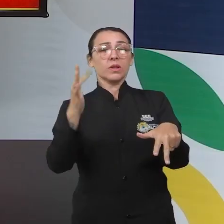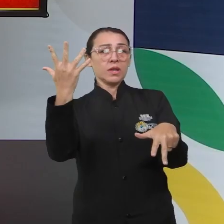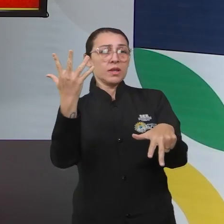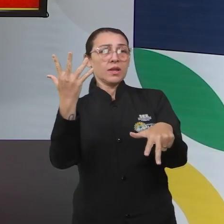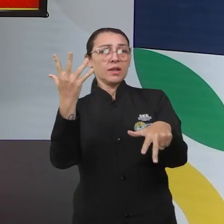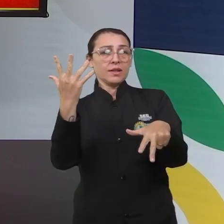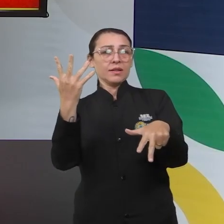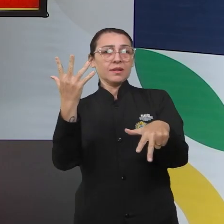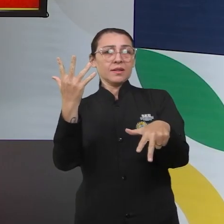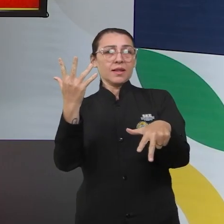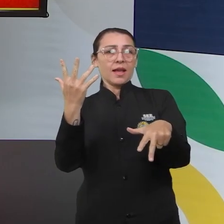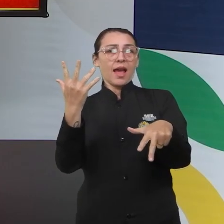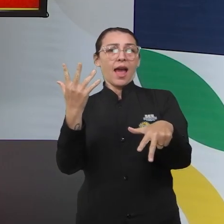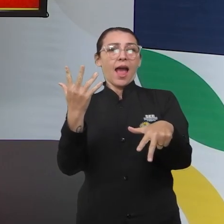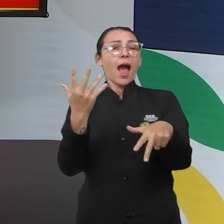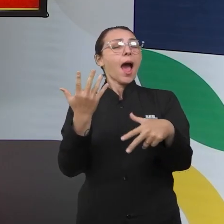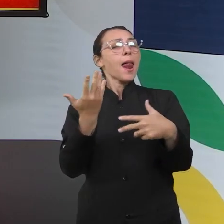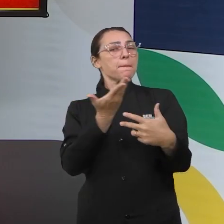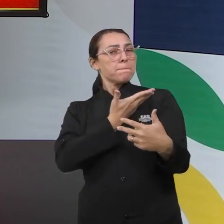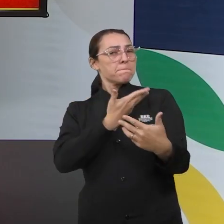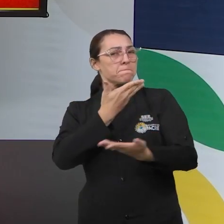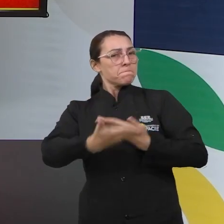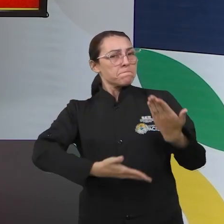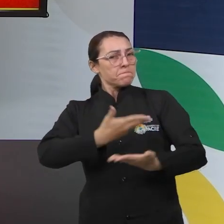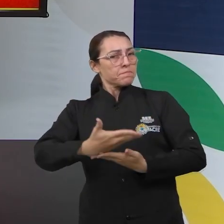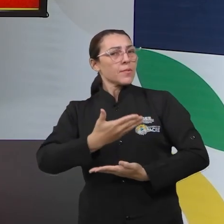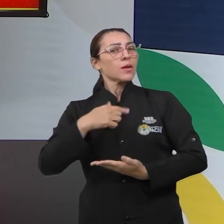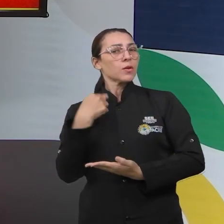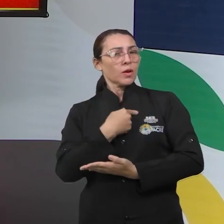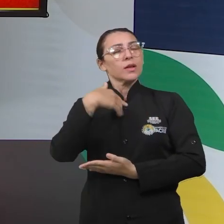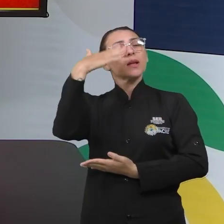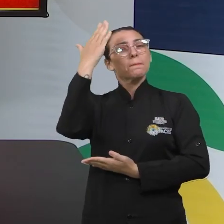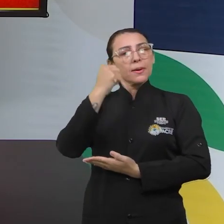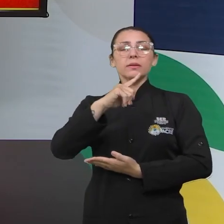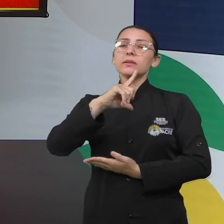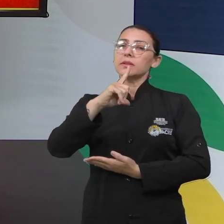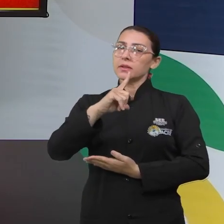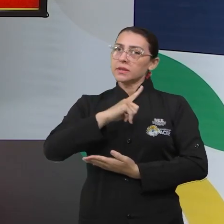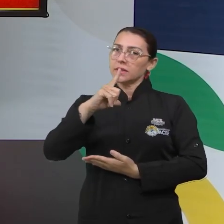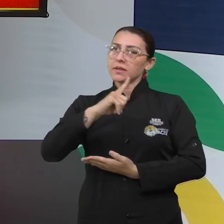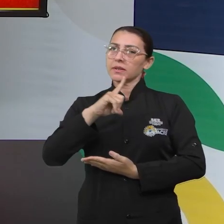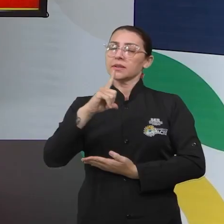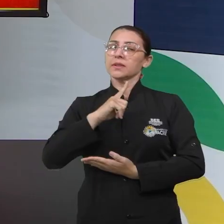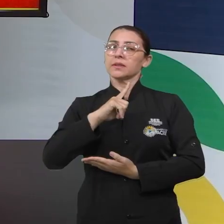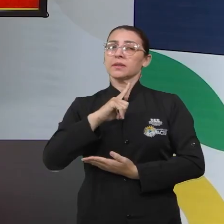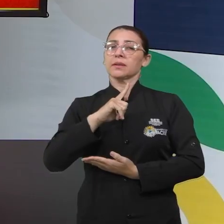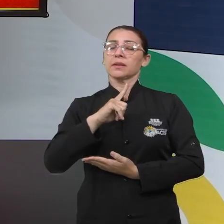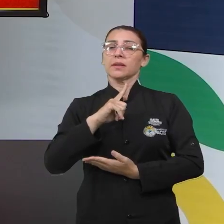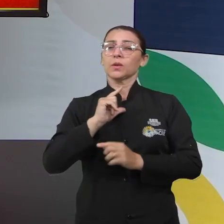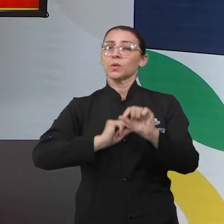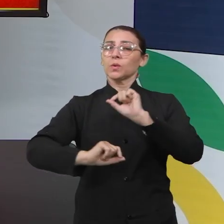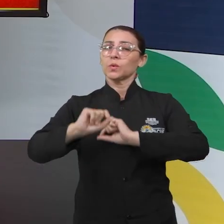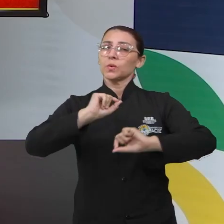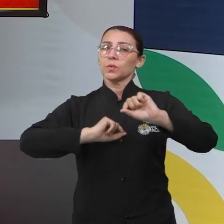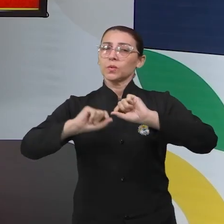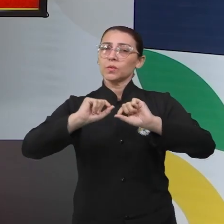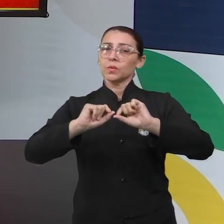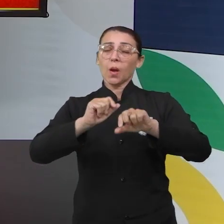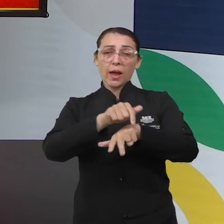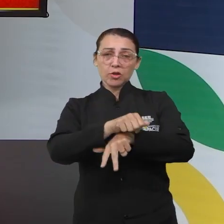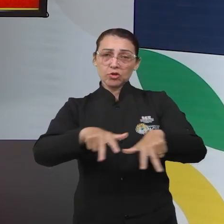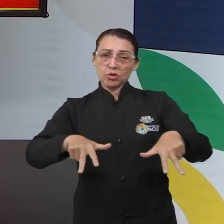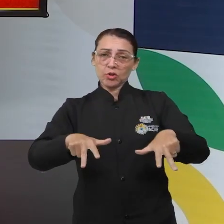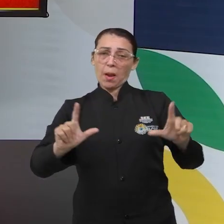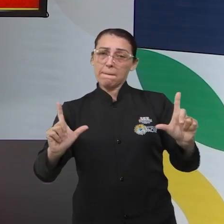de forma muito amigável. Nós sabemos que tem aí, pelo menos para a